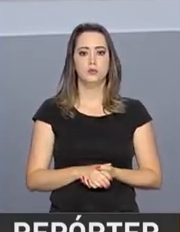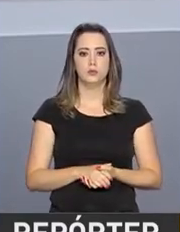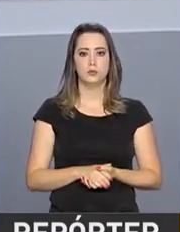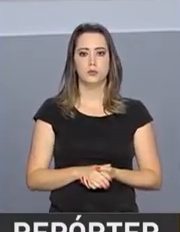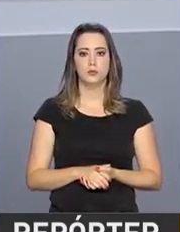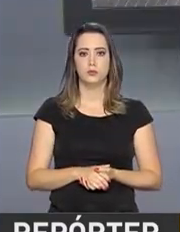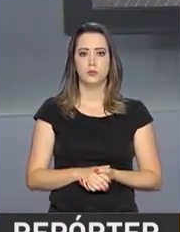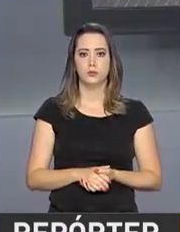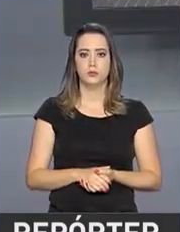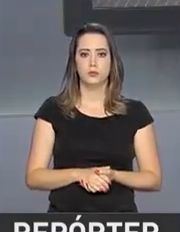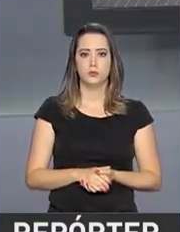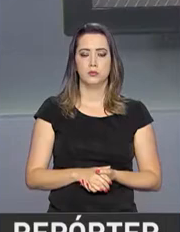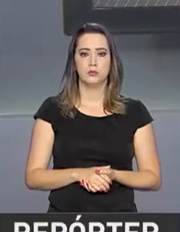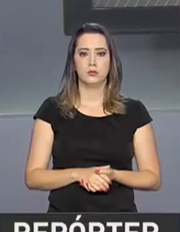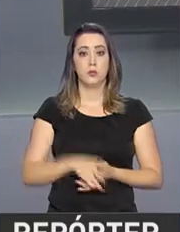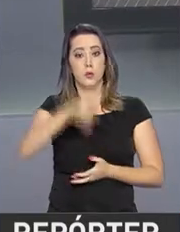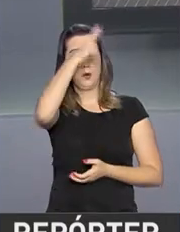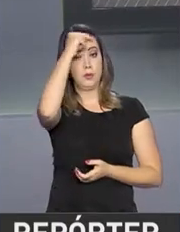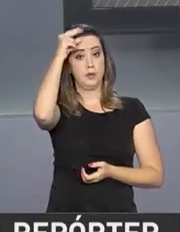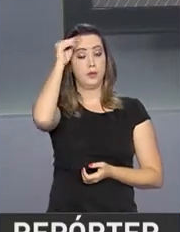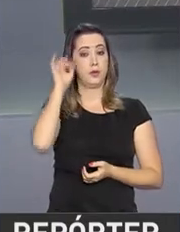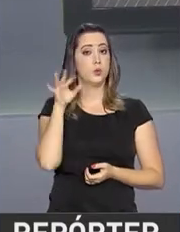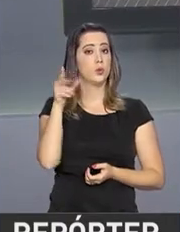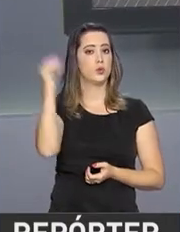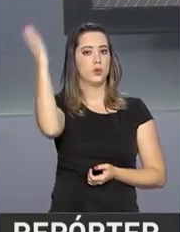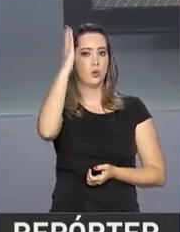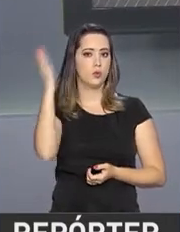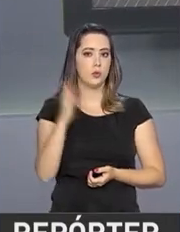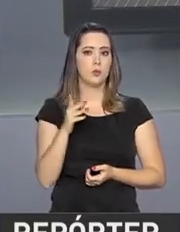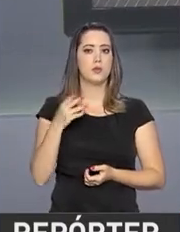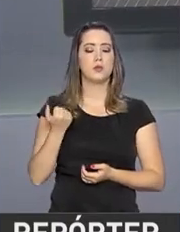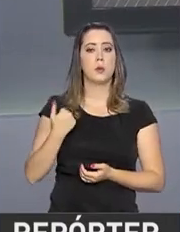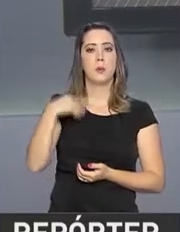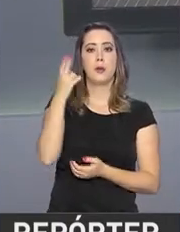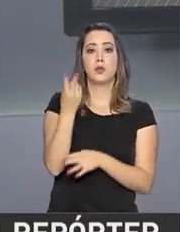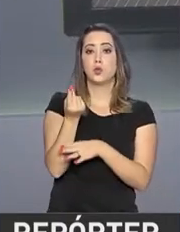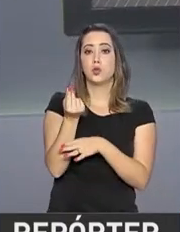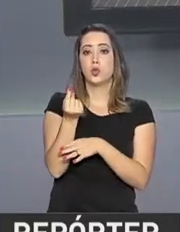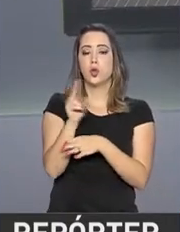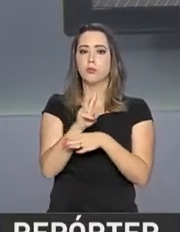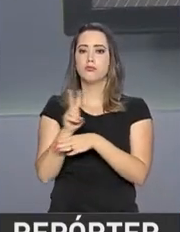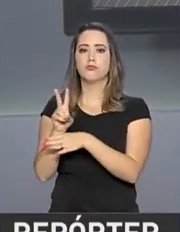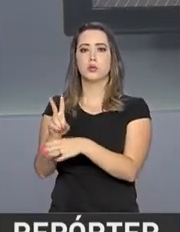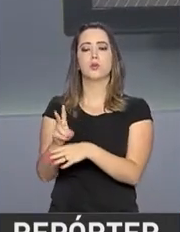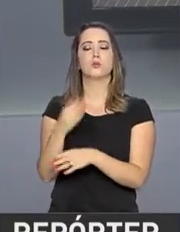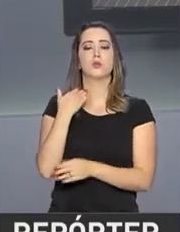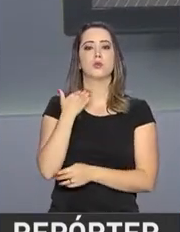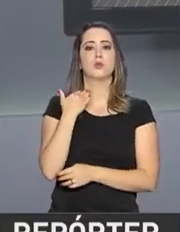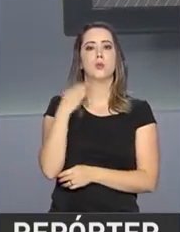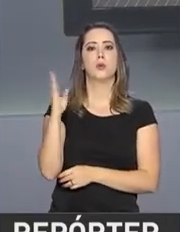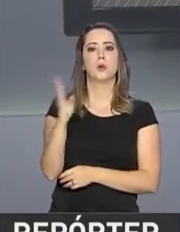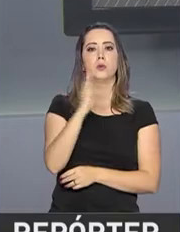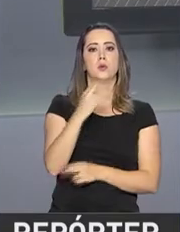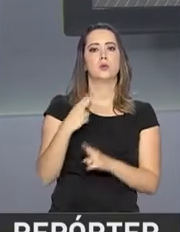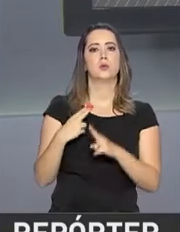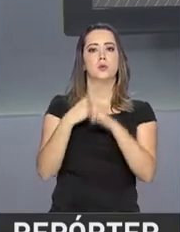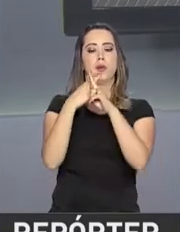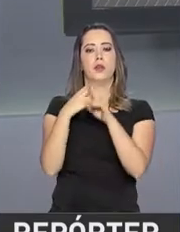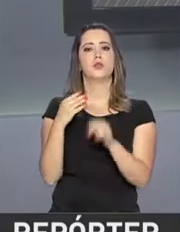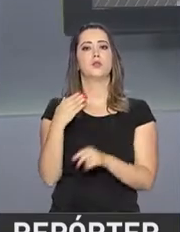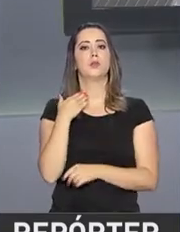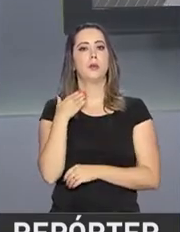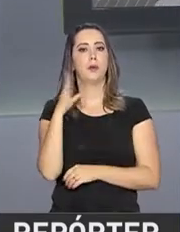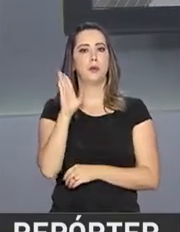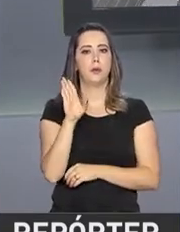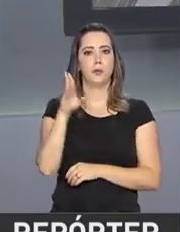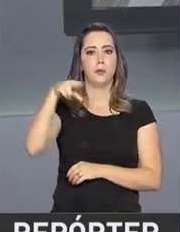Poupança. Prefeitos de todo o país vão contar com mais linhas de crédito do Banco do Brasil, Caixa Econômica e